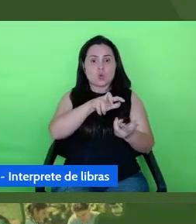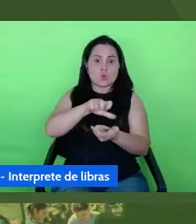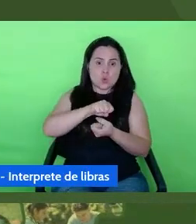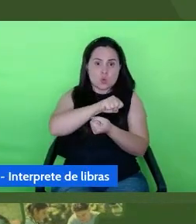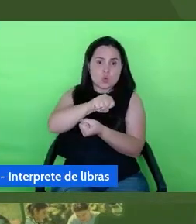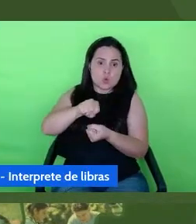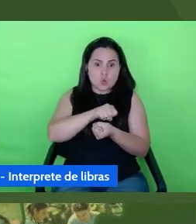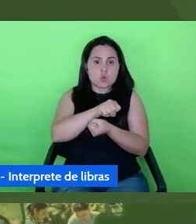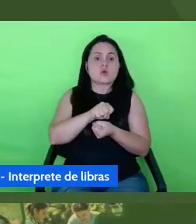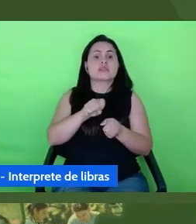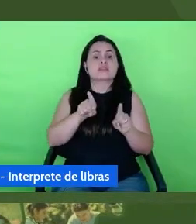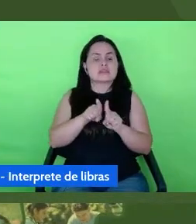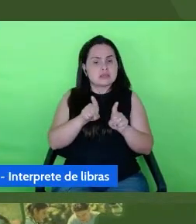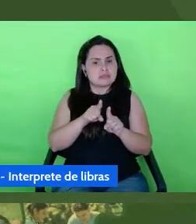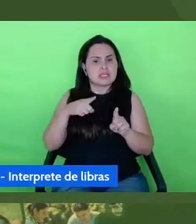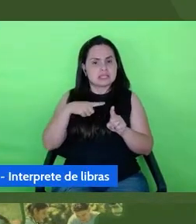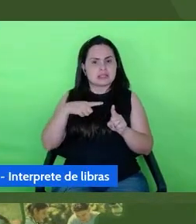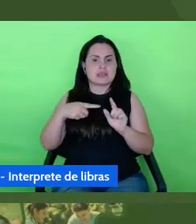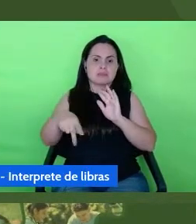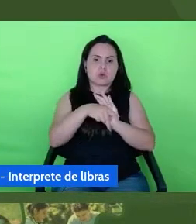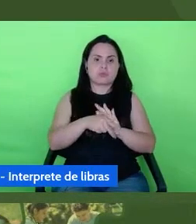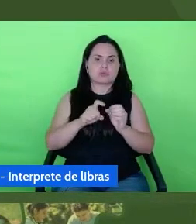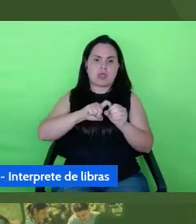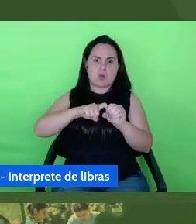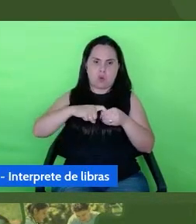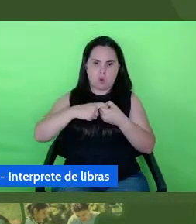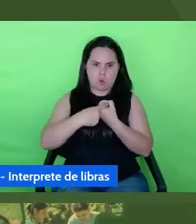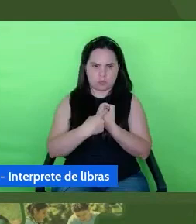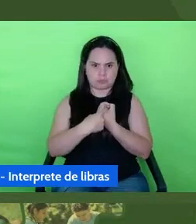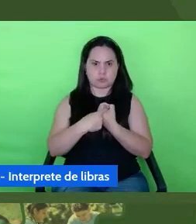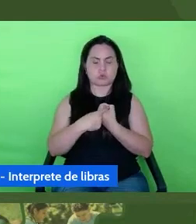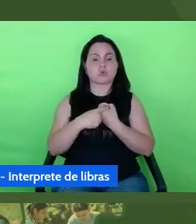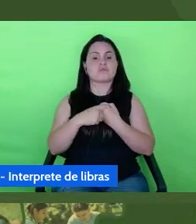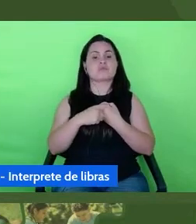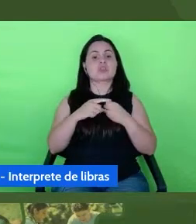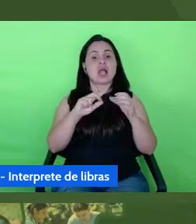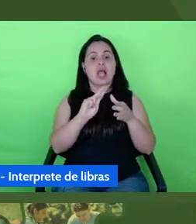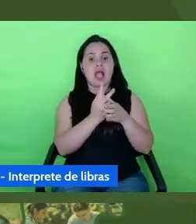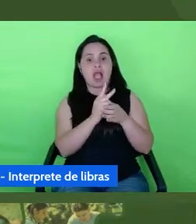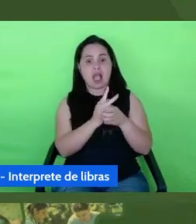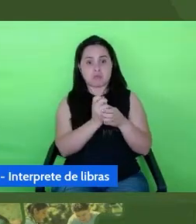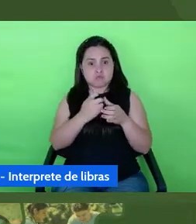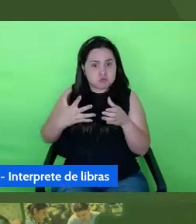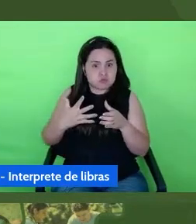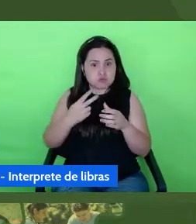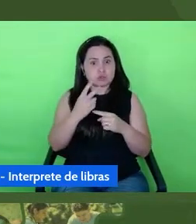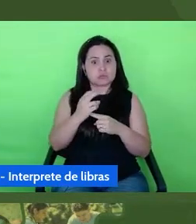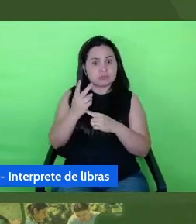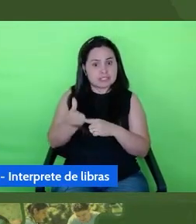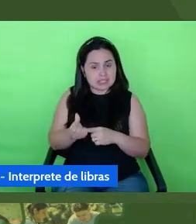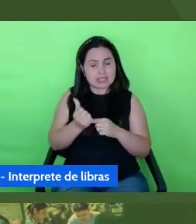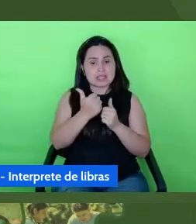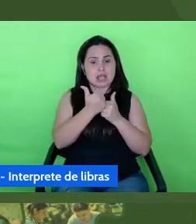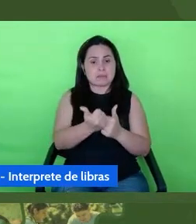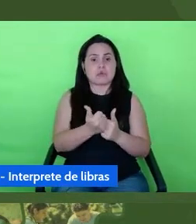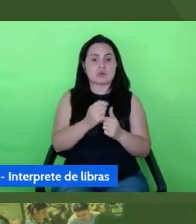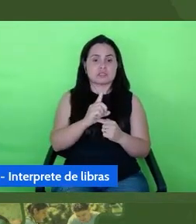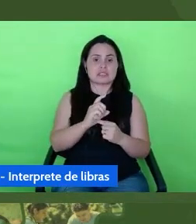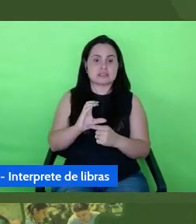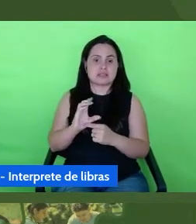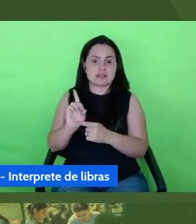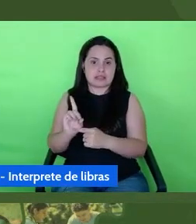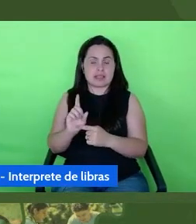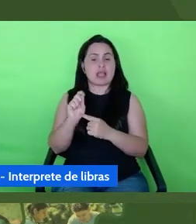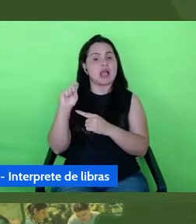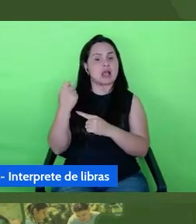ODS, estabelecidos pela ONU. O Hackathon 2026 conta com o apoio da DCE,